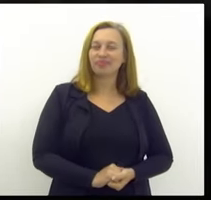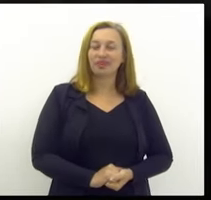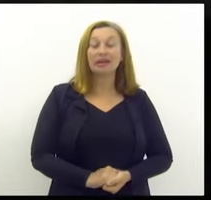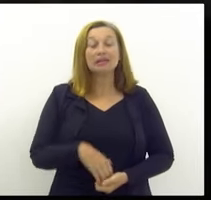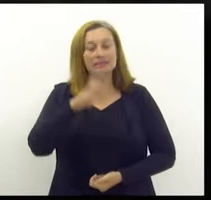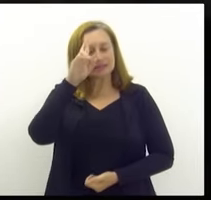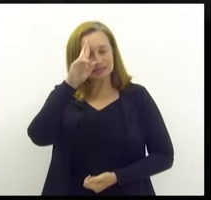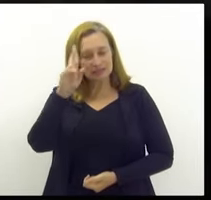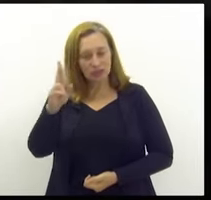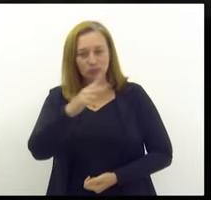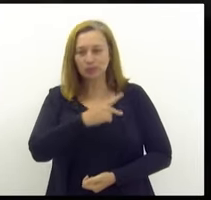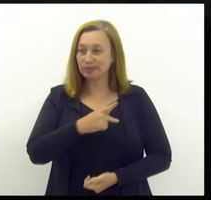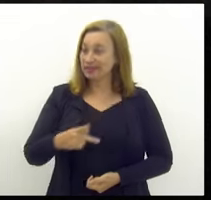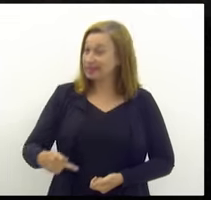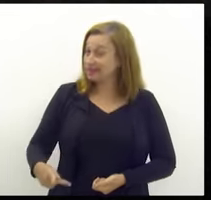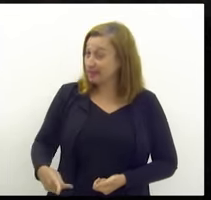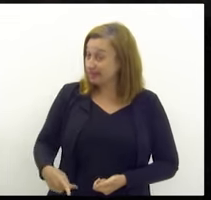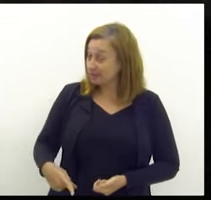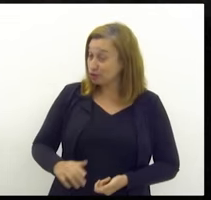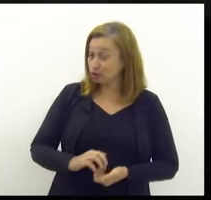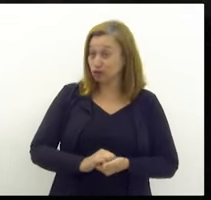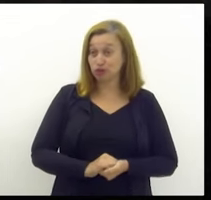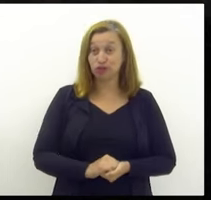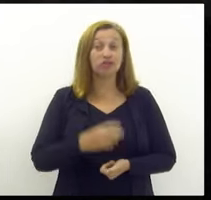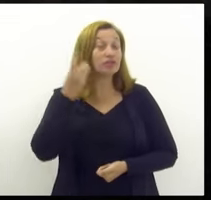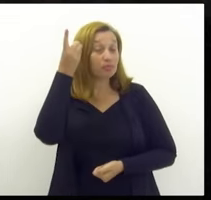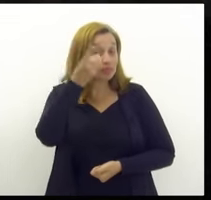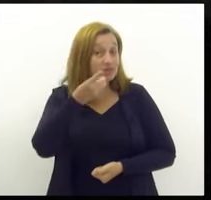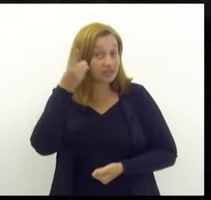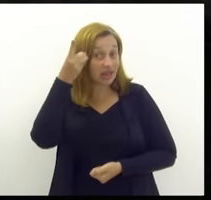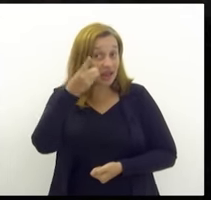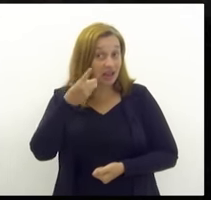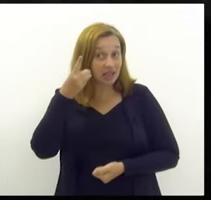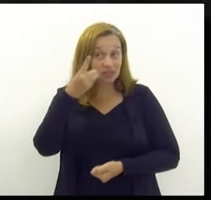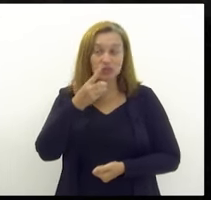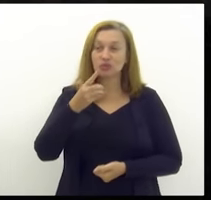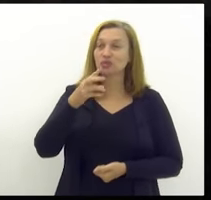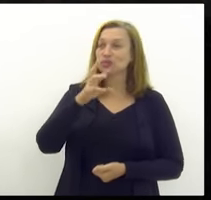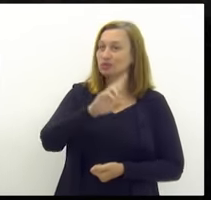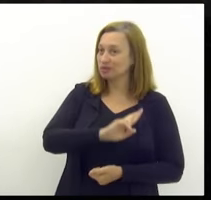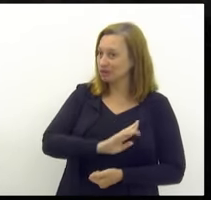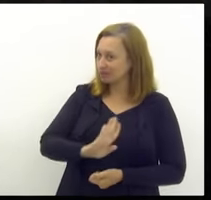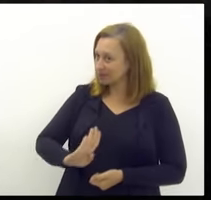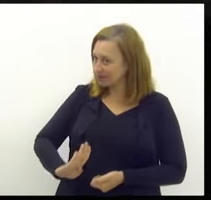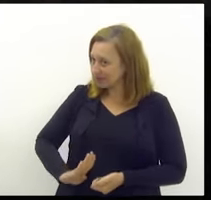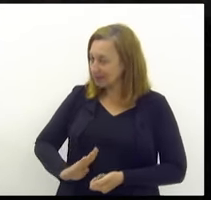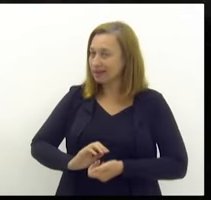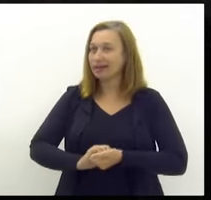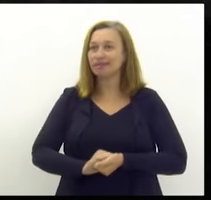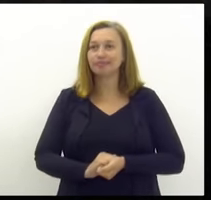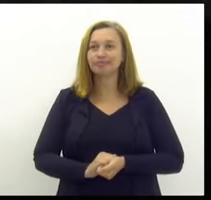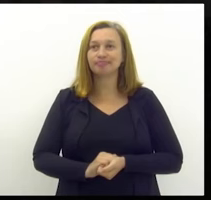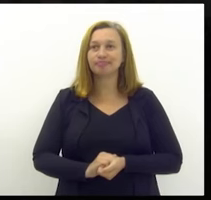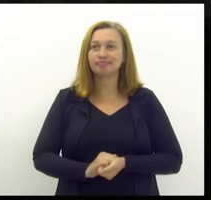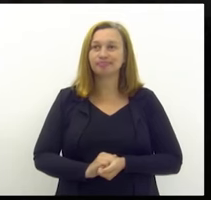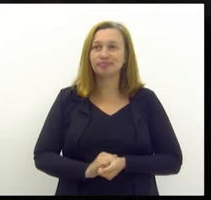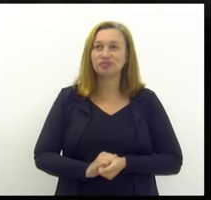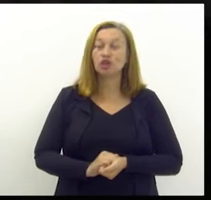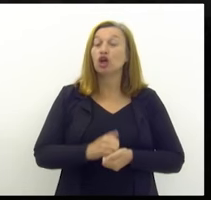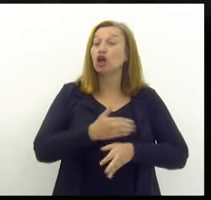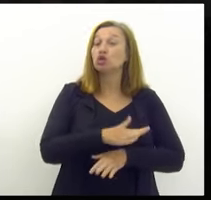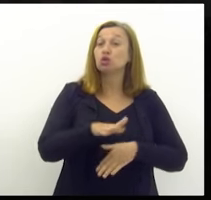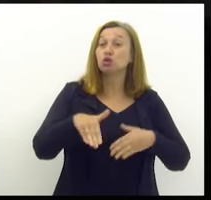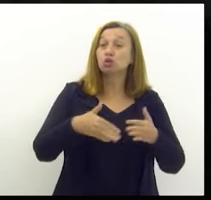senhor presidente Deputado Rodrigo Bacelar senhoras e